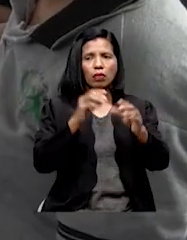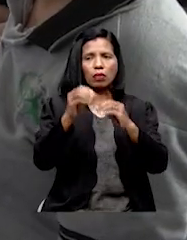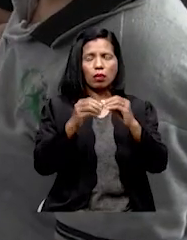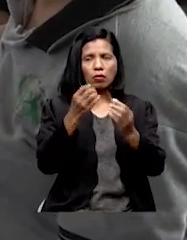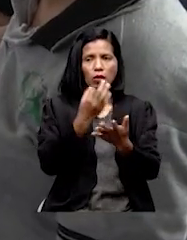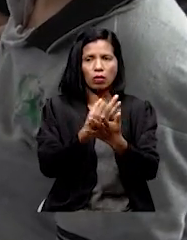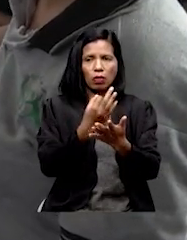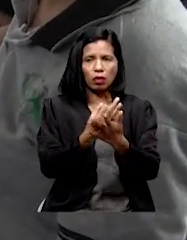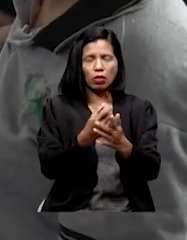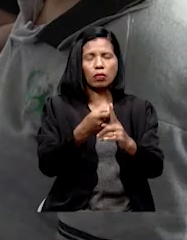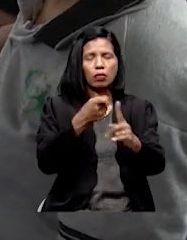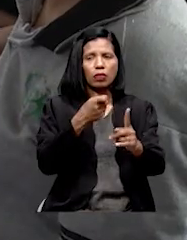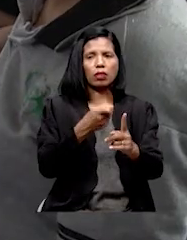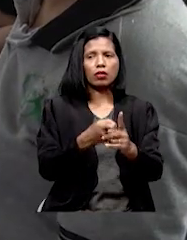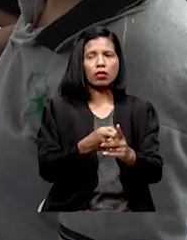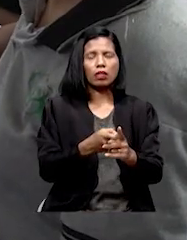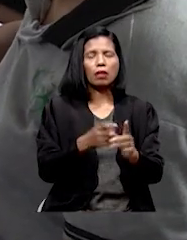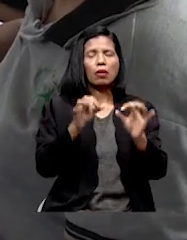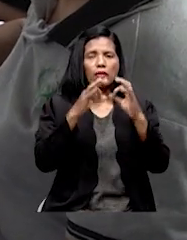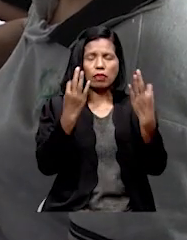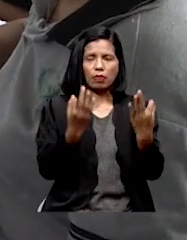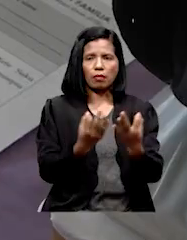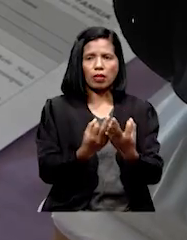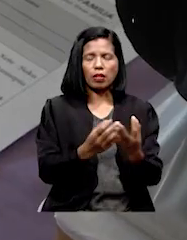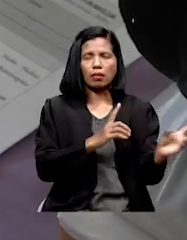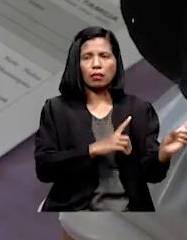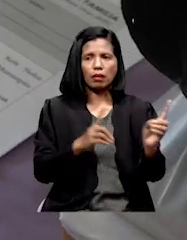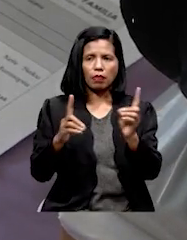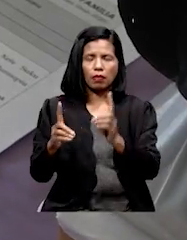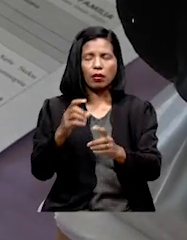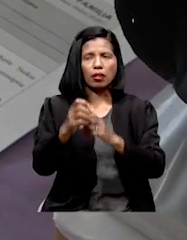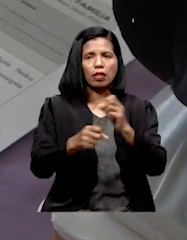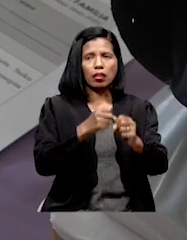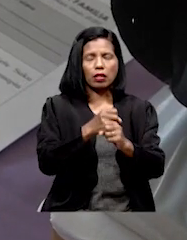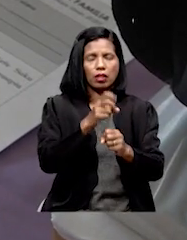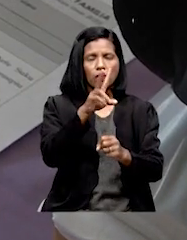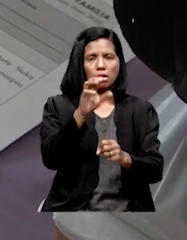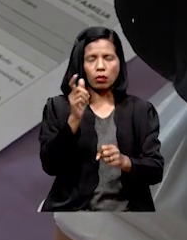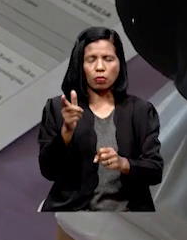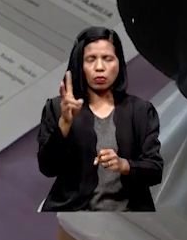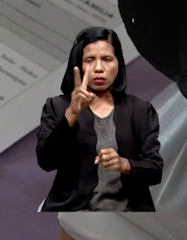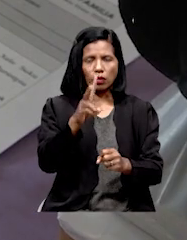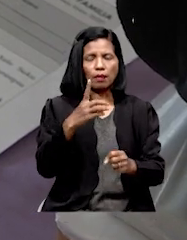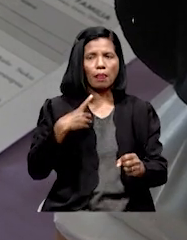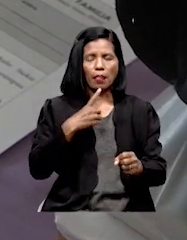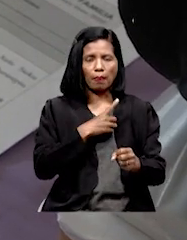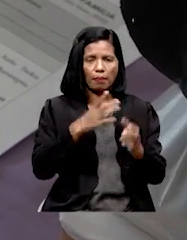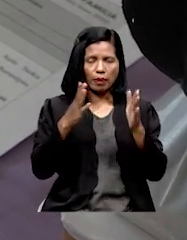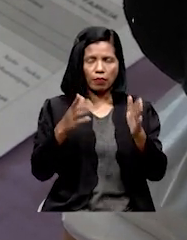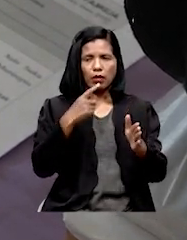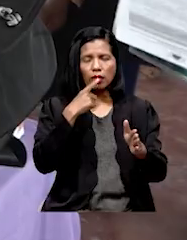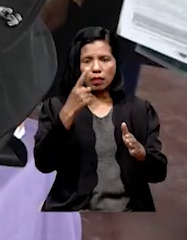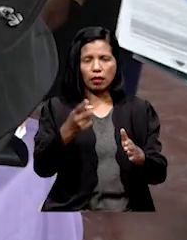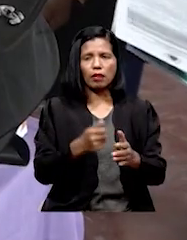baosan resto russi subsídio agregado família, nebe implementa ona e atinan rihonroa ruanulu. Deputada oposição ne